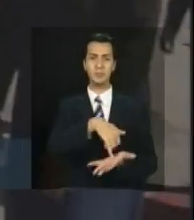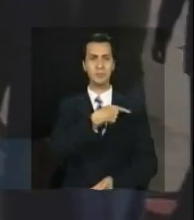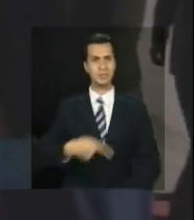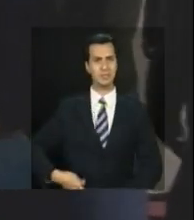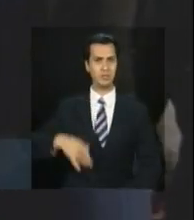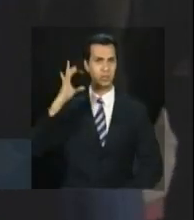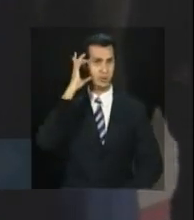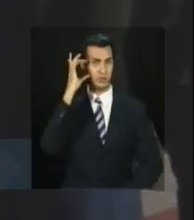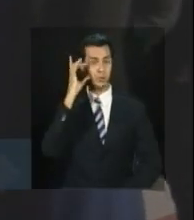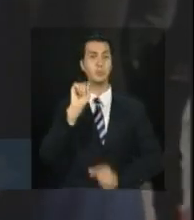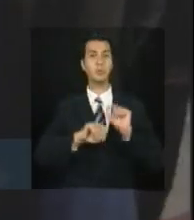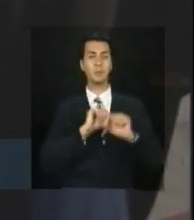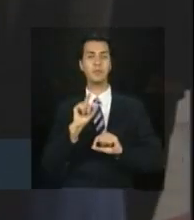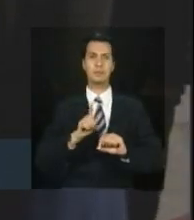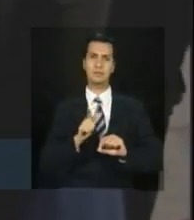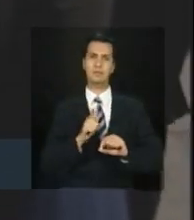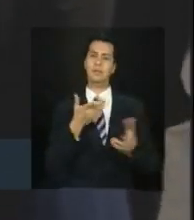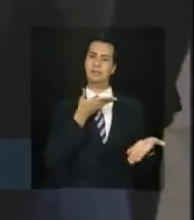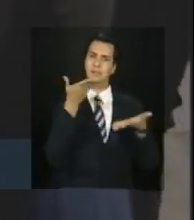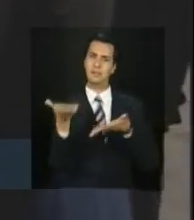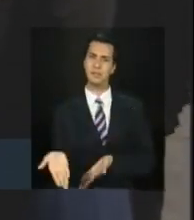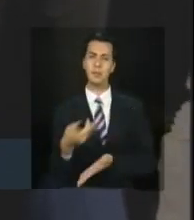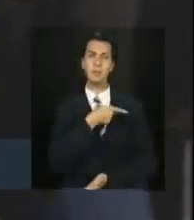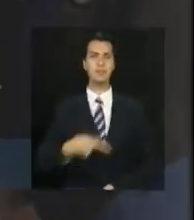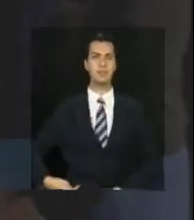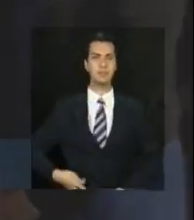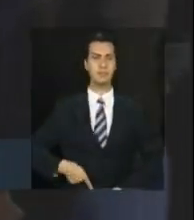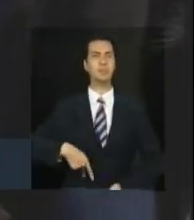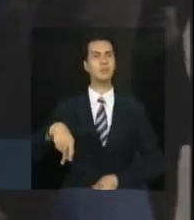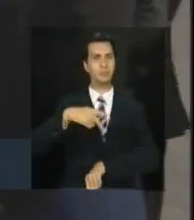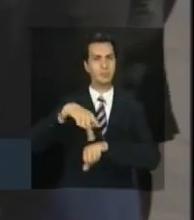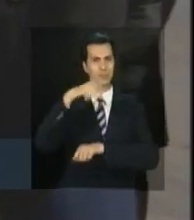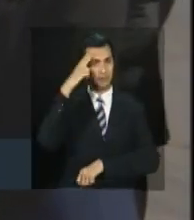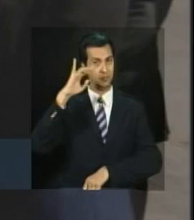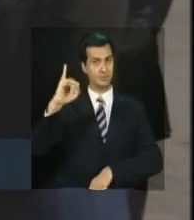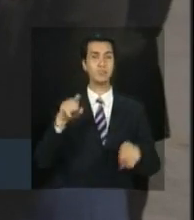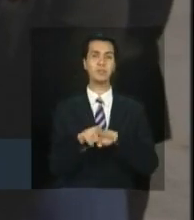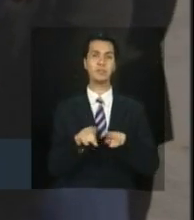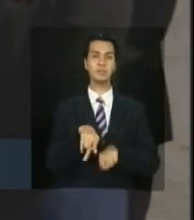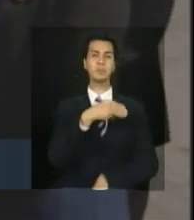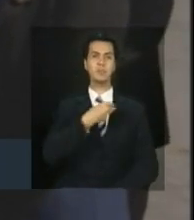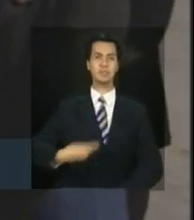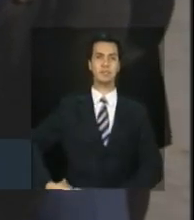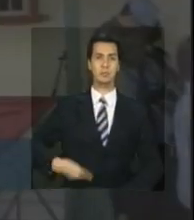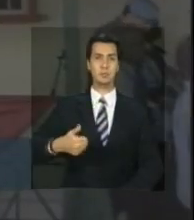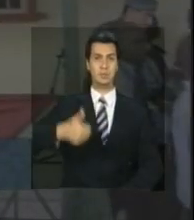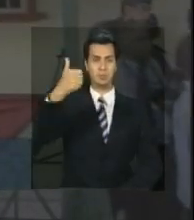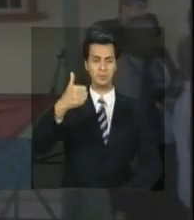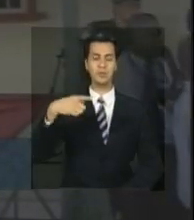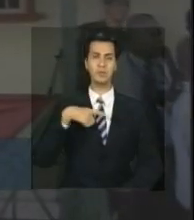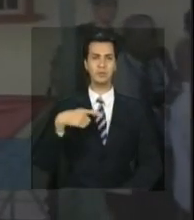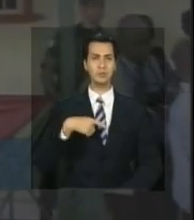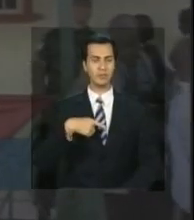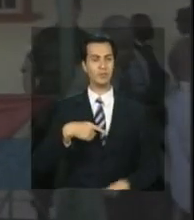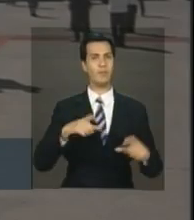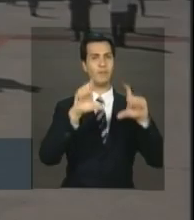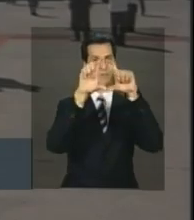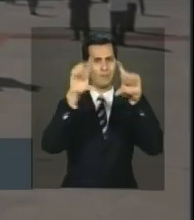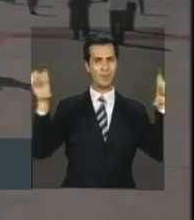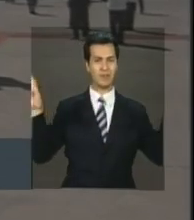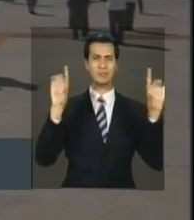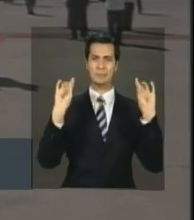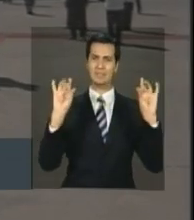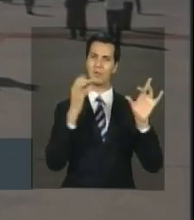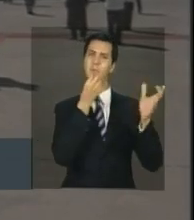pelo presidente haitiano Michel Martelly e pelo primeiro-ministro Gary Conil. Com direito à faixa de boas-vindas e